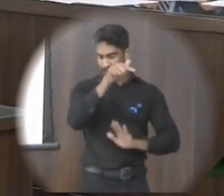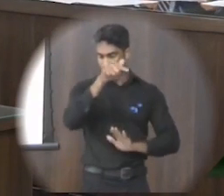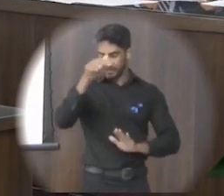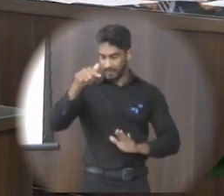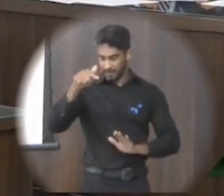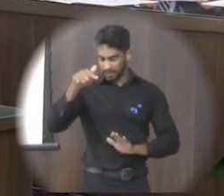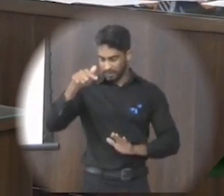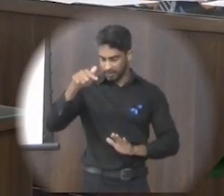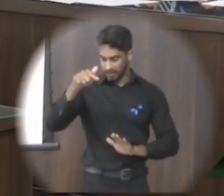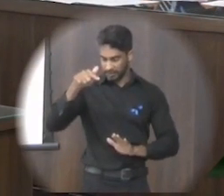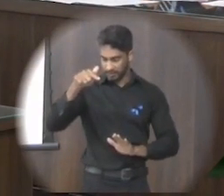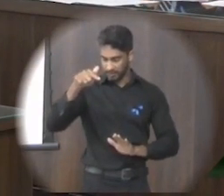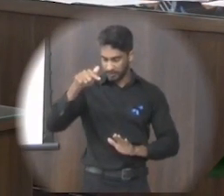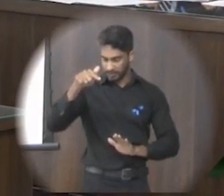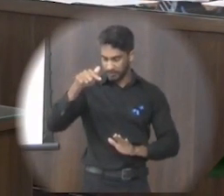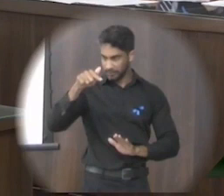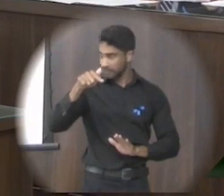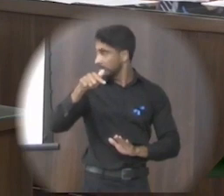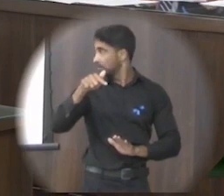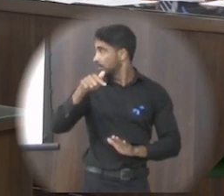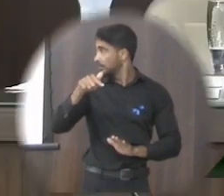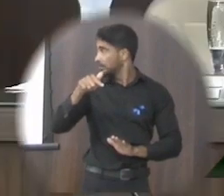077. Comissão, presidente. Comentário. Ah, tem mais?